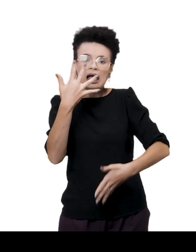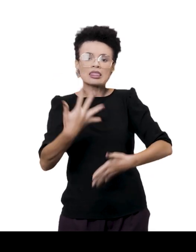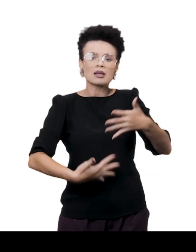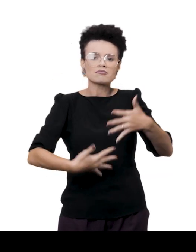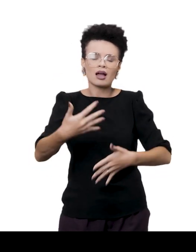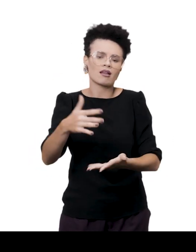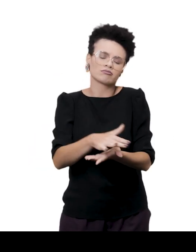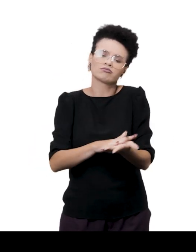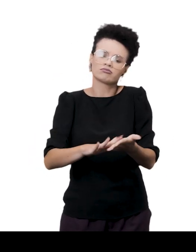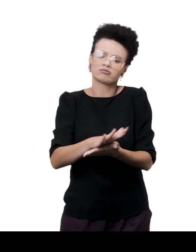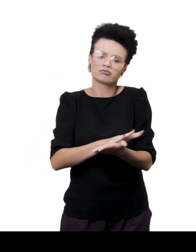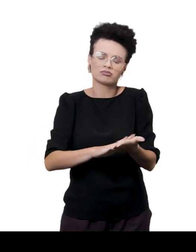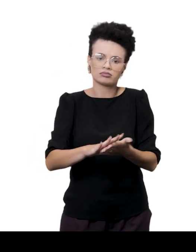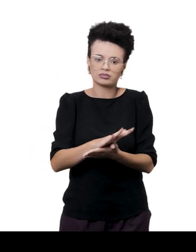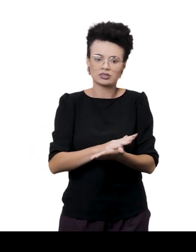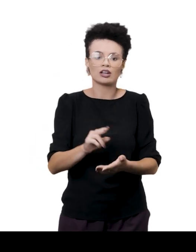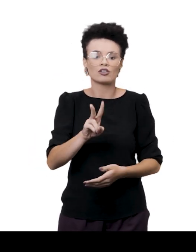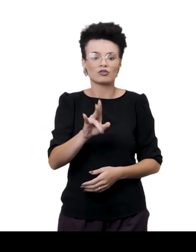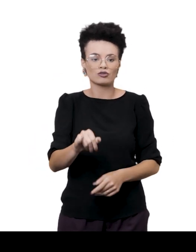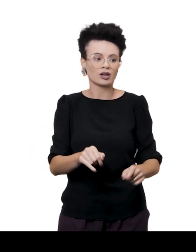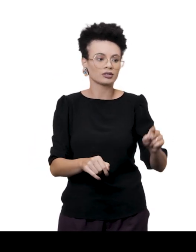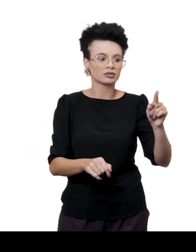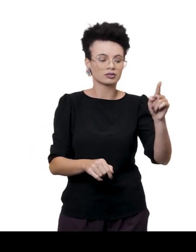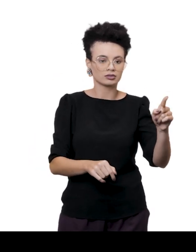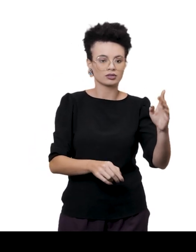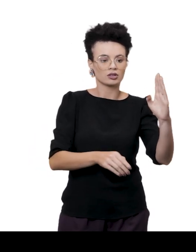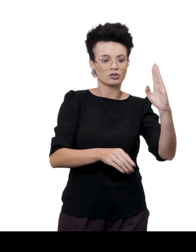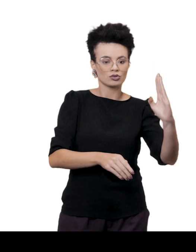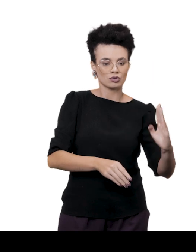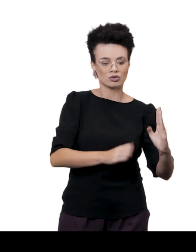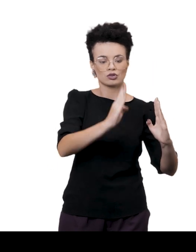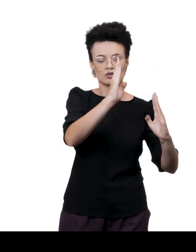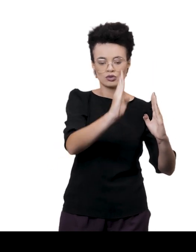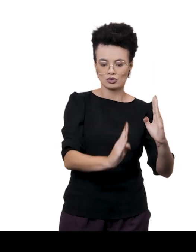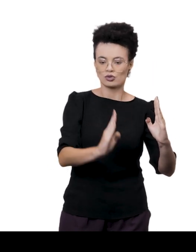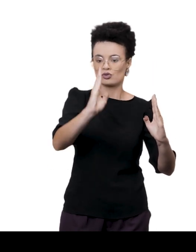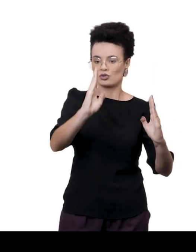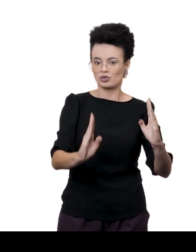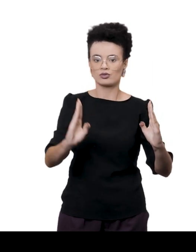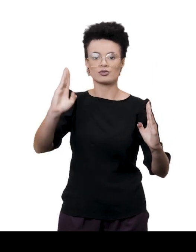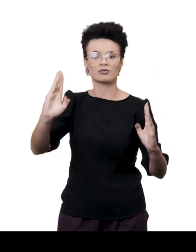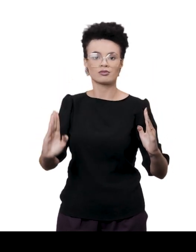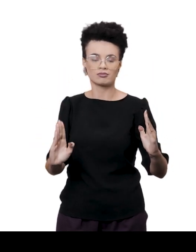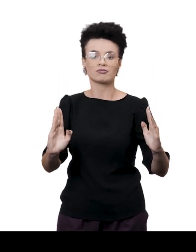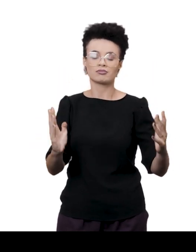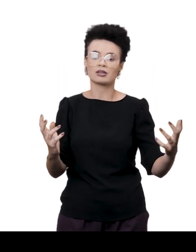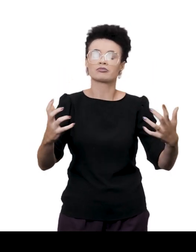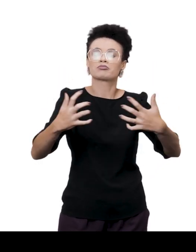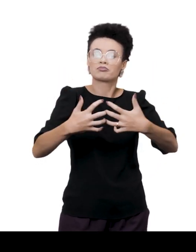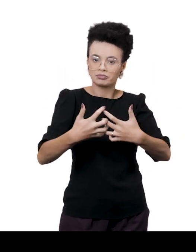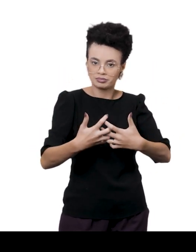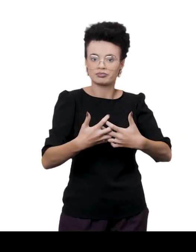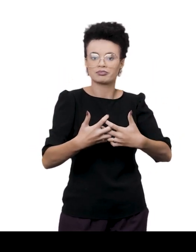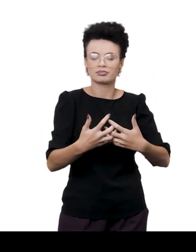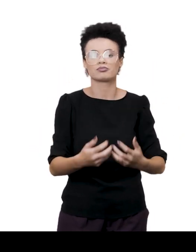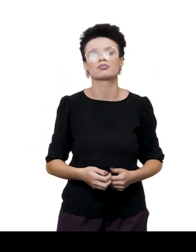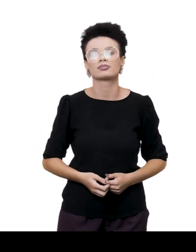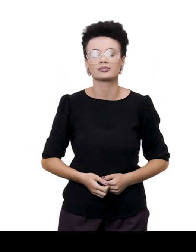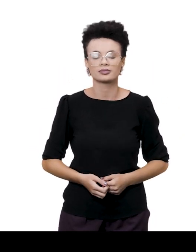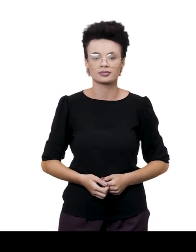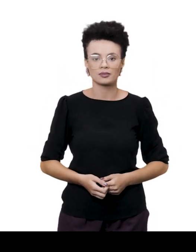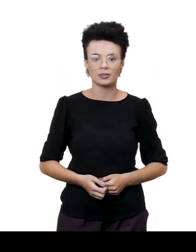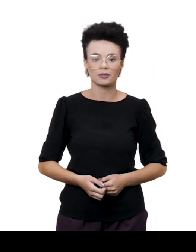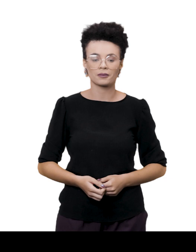permanece perceptível, mas não interrompe a fluidez da cena representada, que se estende de um painel ao outro de